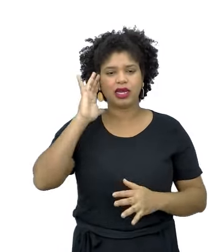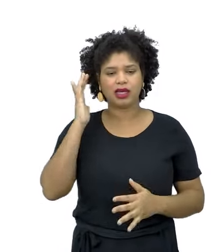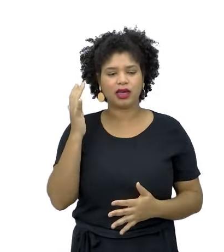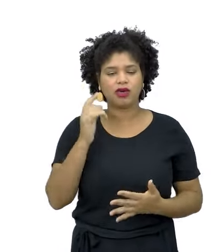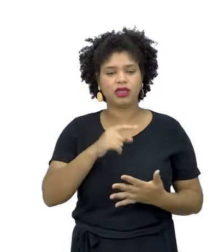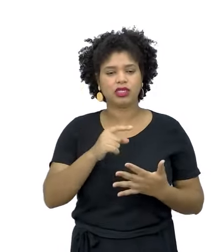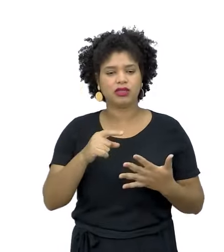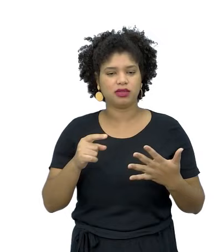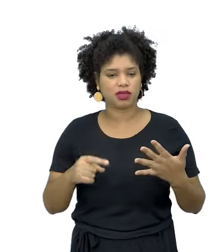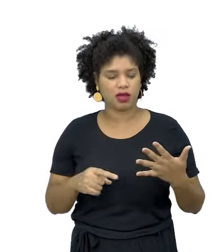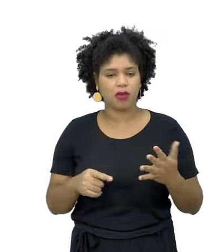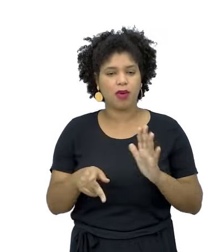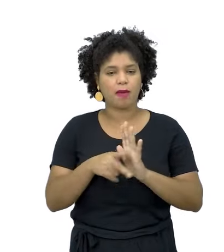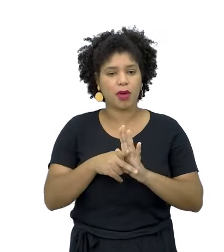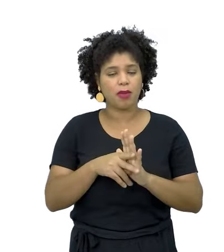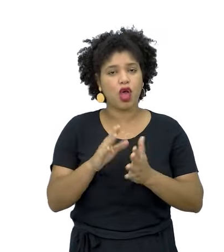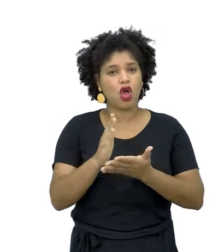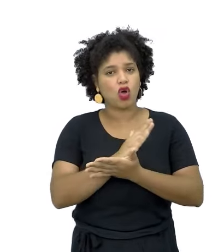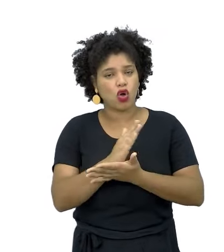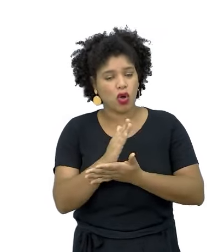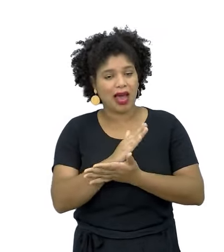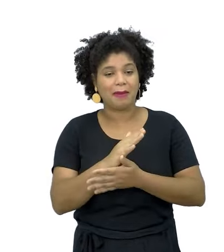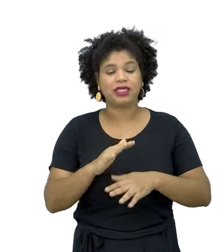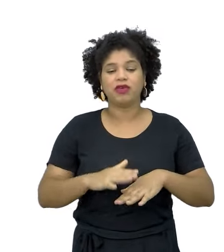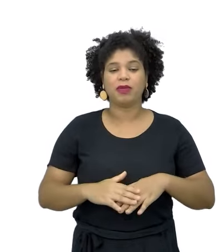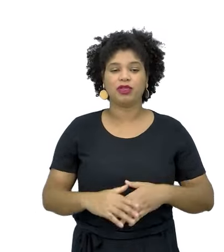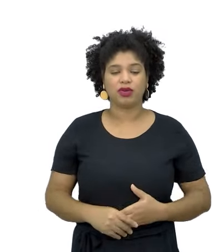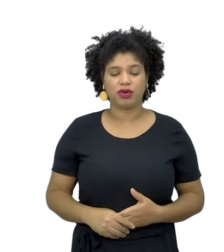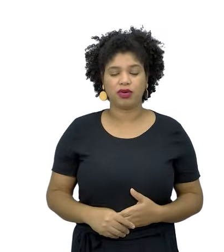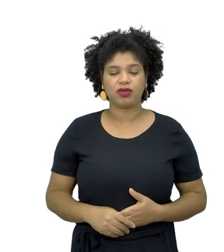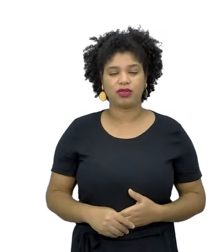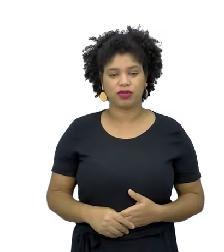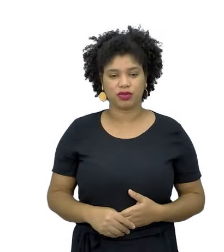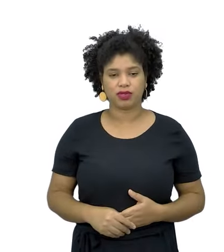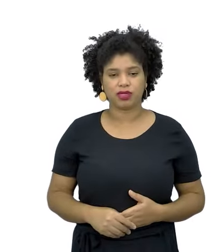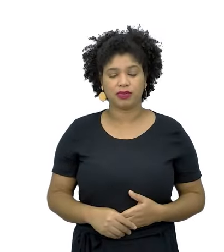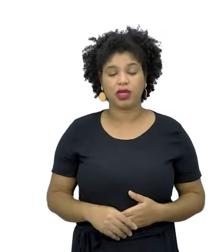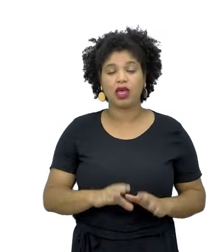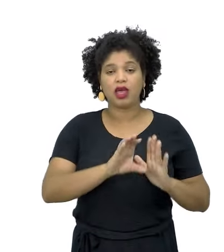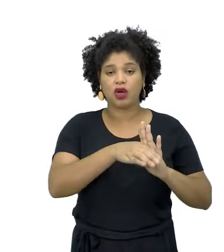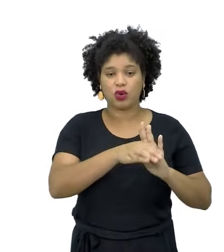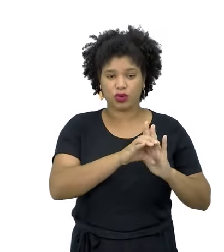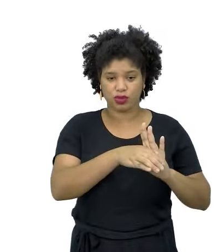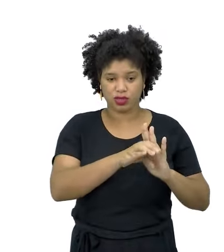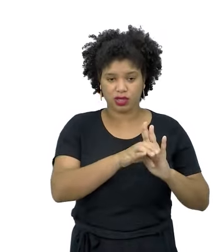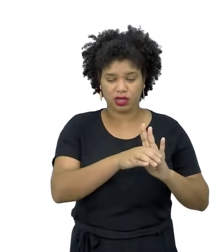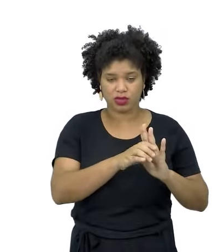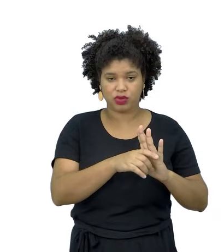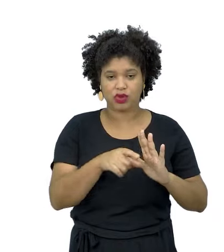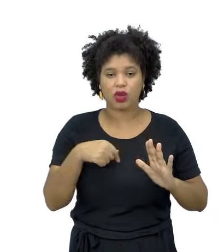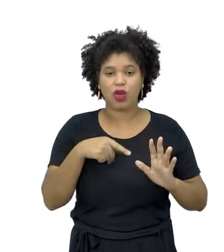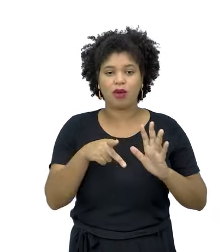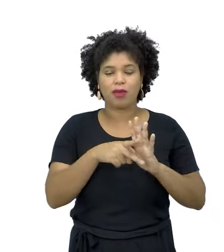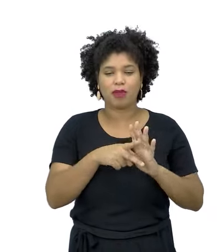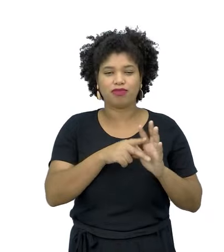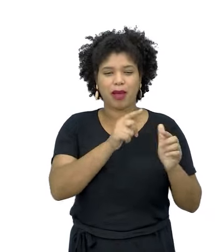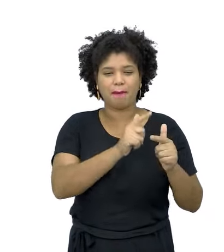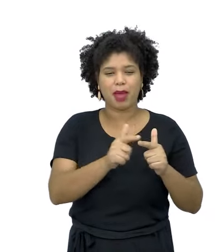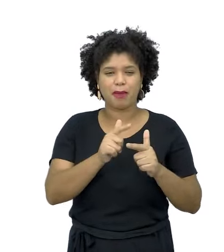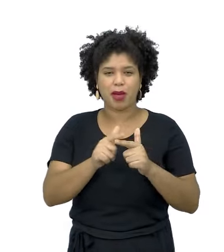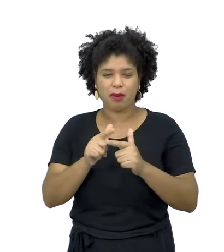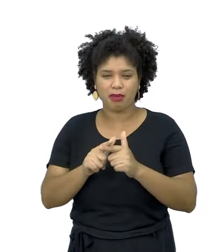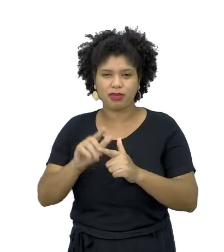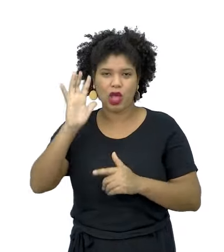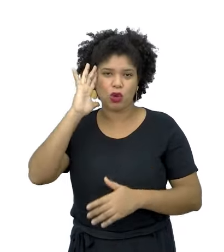que envolve selecionar o problema visando a construção de um novo conceito, o qual será chamado de problema